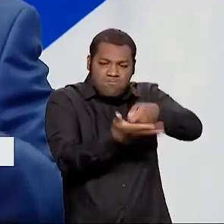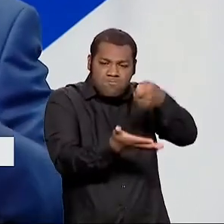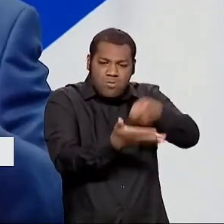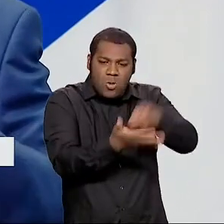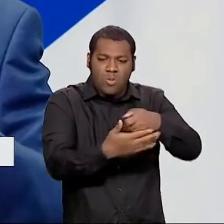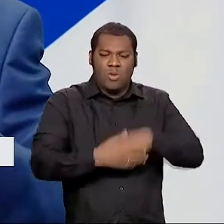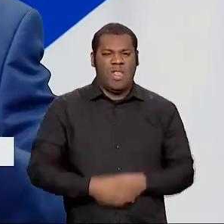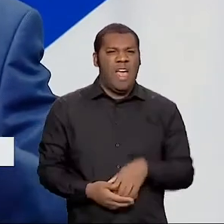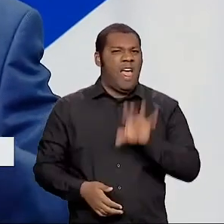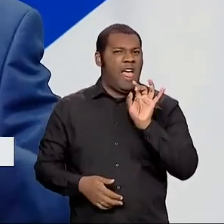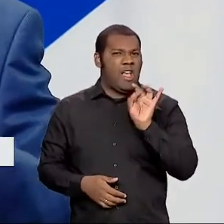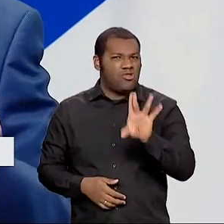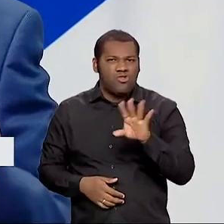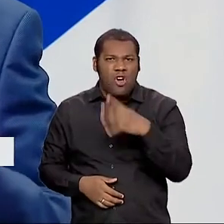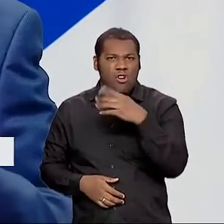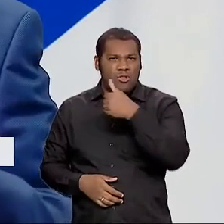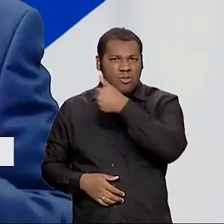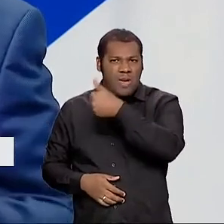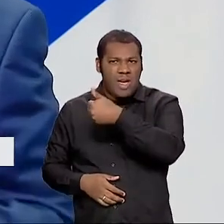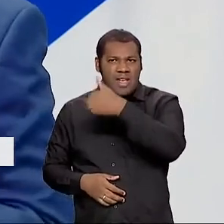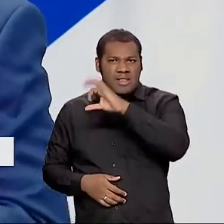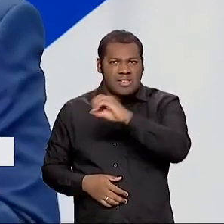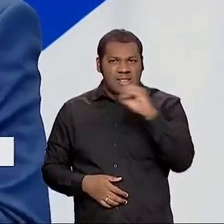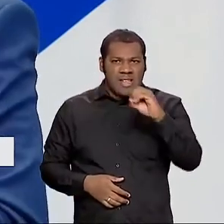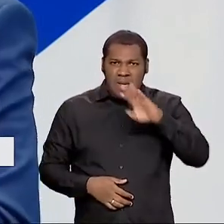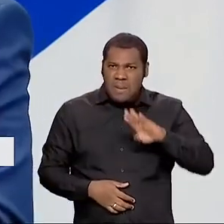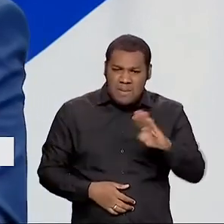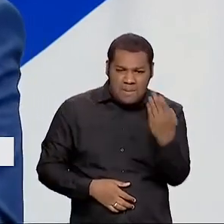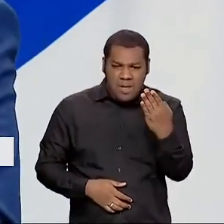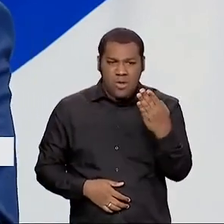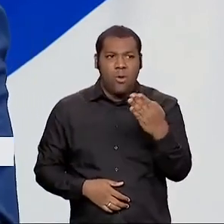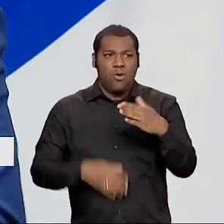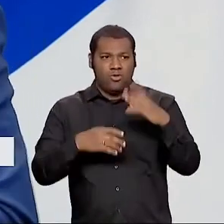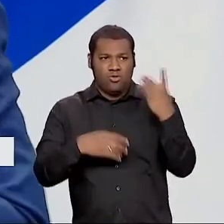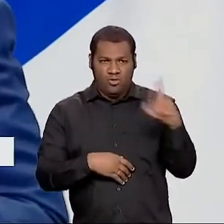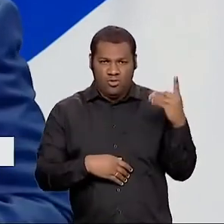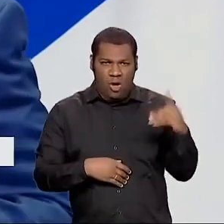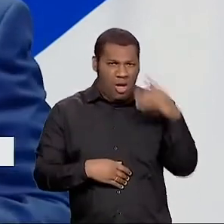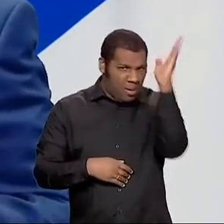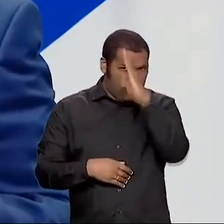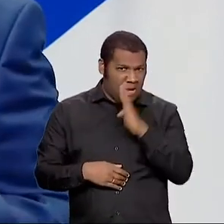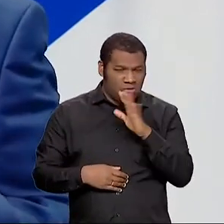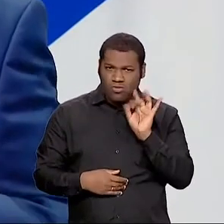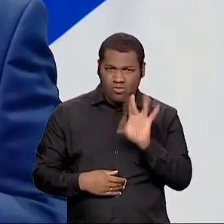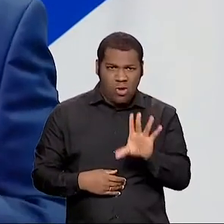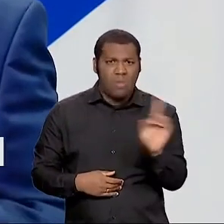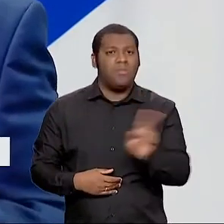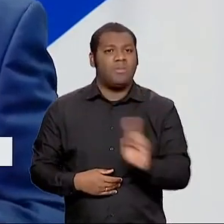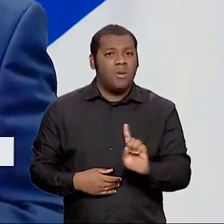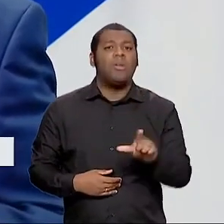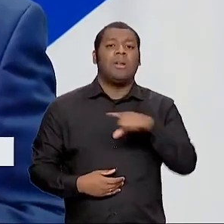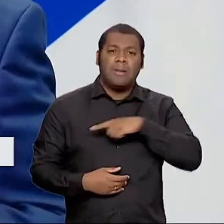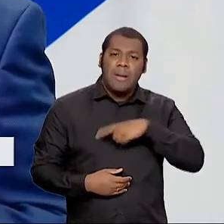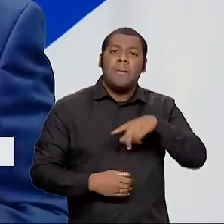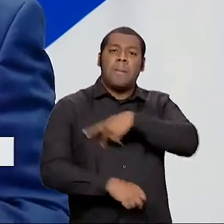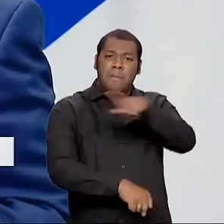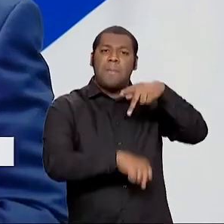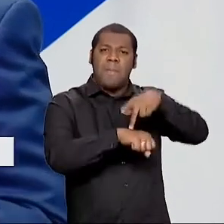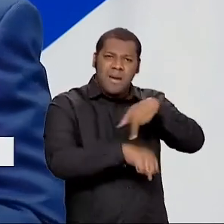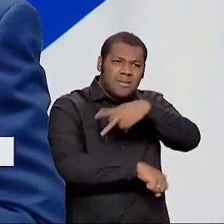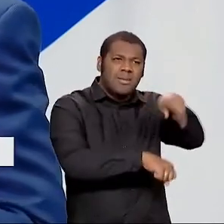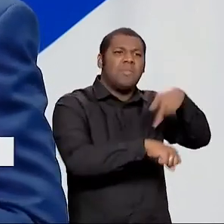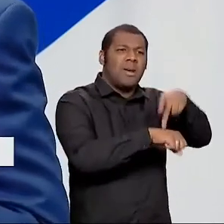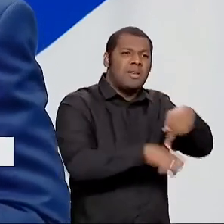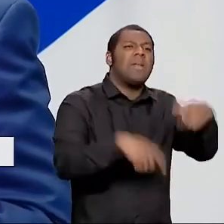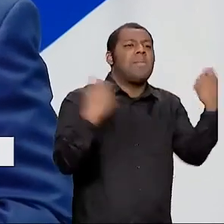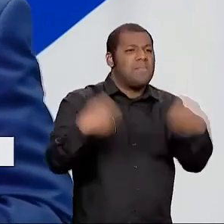100 bilhões de dólares para o Brasil. O Brasil terá possivelmente uma parte disso, porque são muitos países que